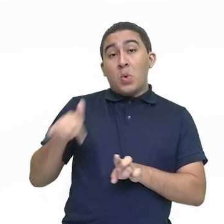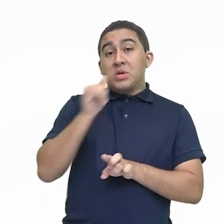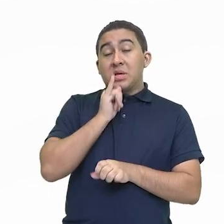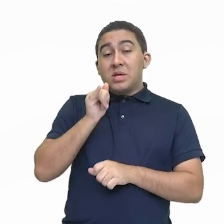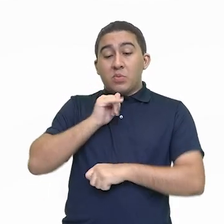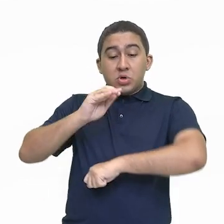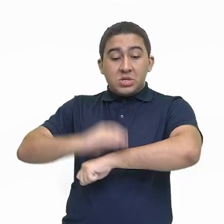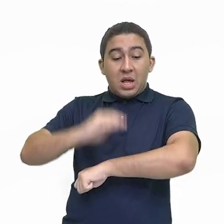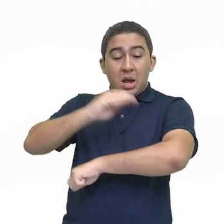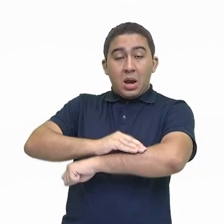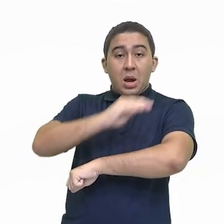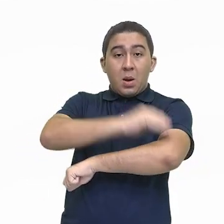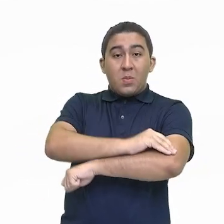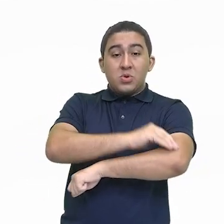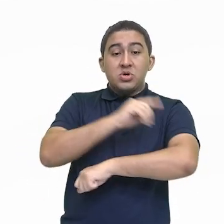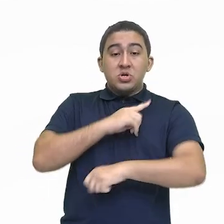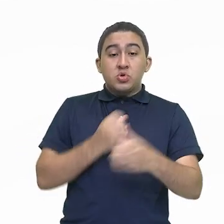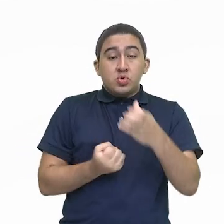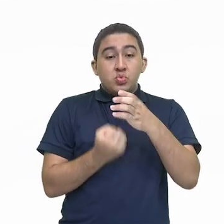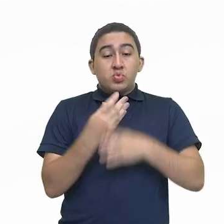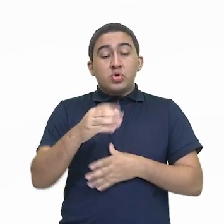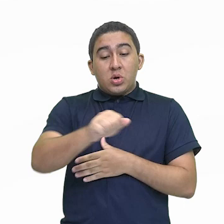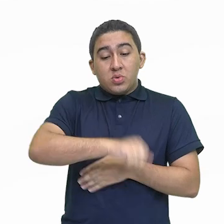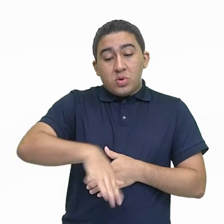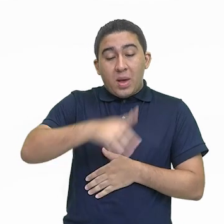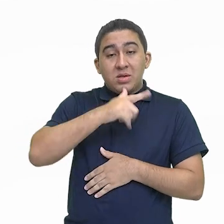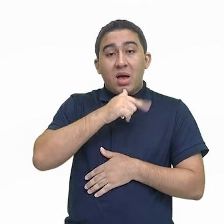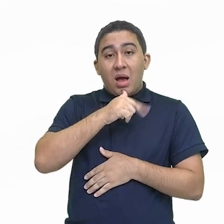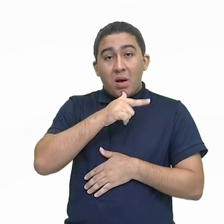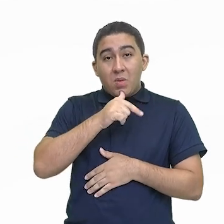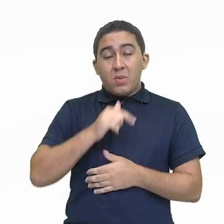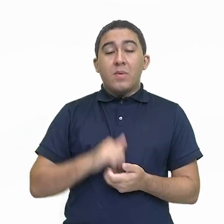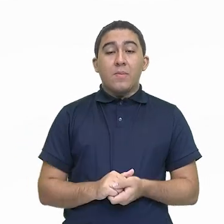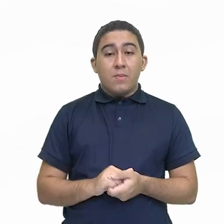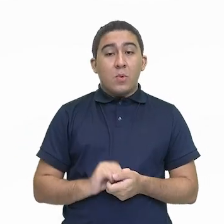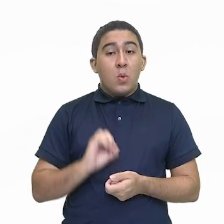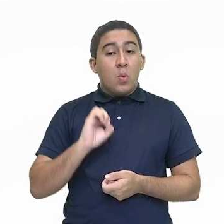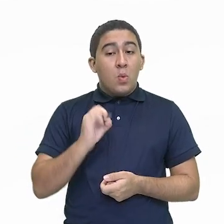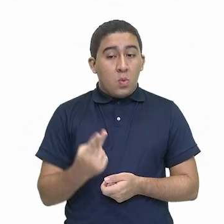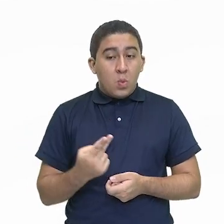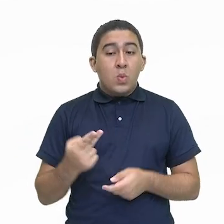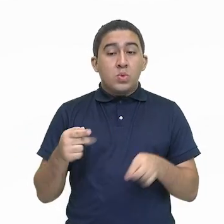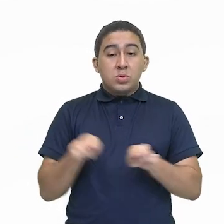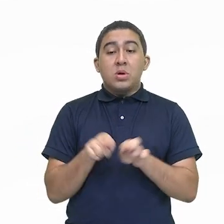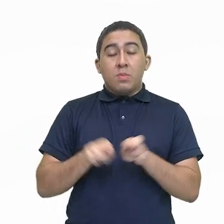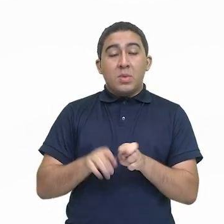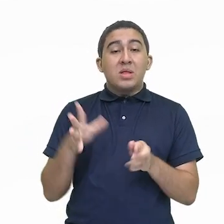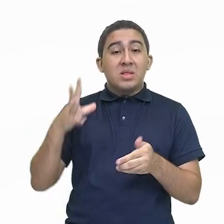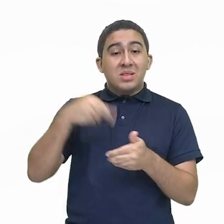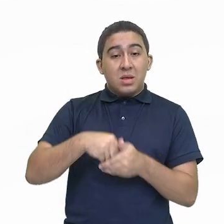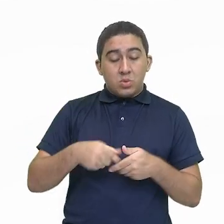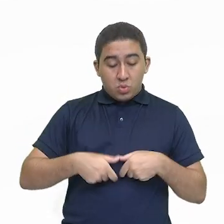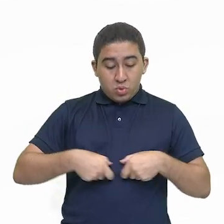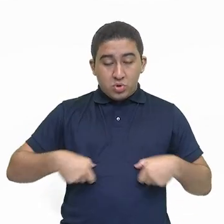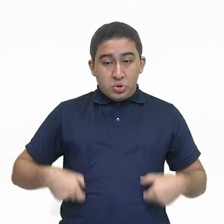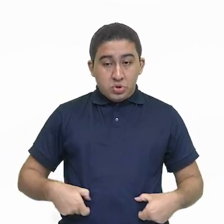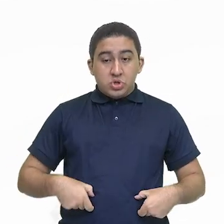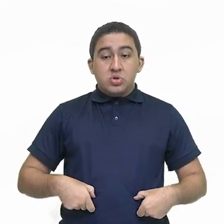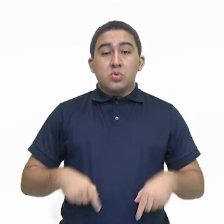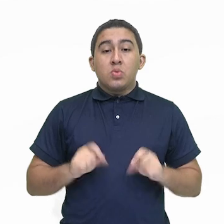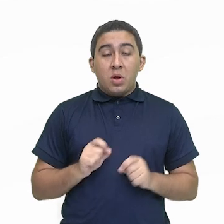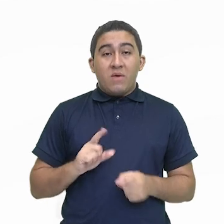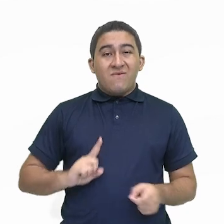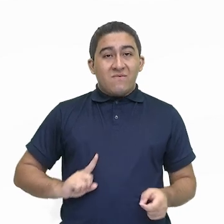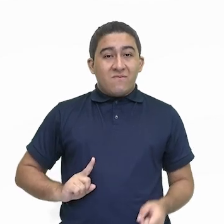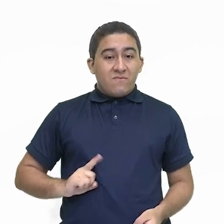surgiam do lodo, né, presente nesses ambientes aquáticos. Ou até mesmo no interior do intestino,